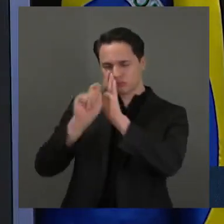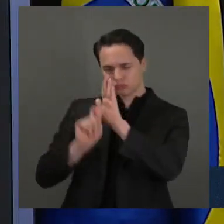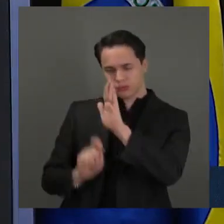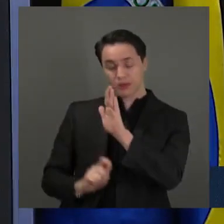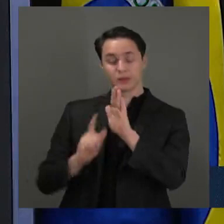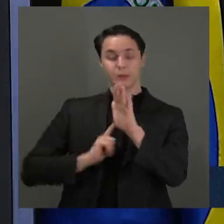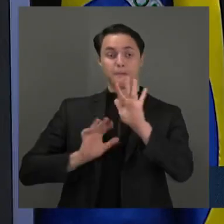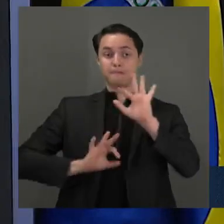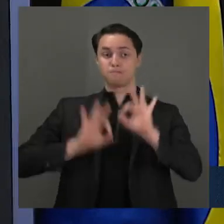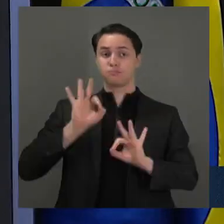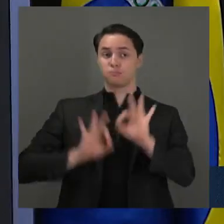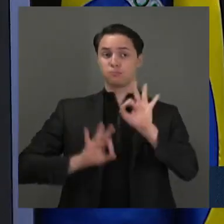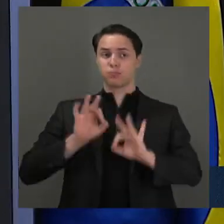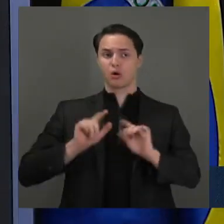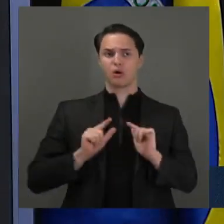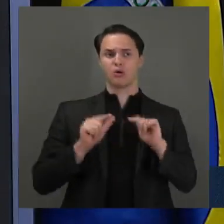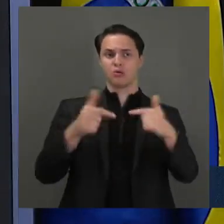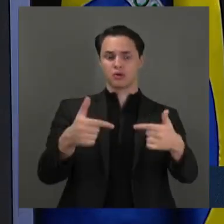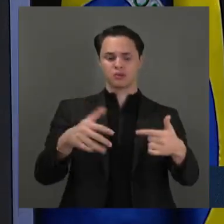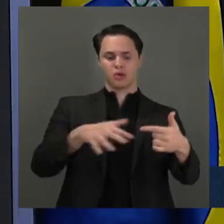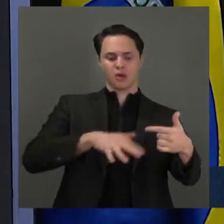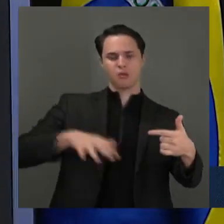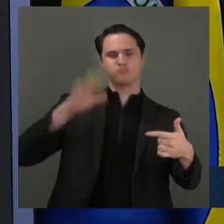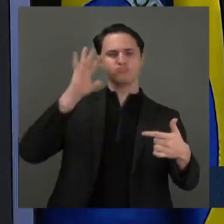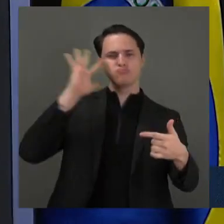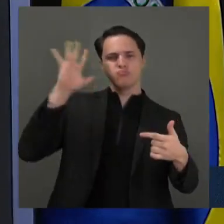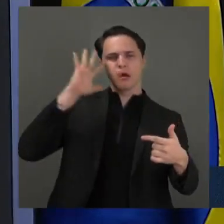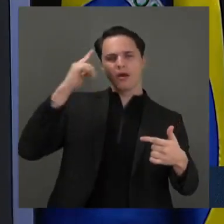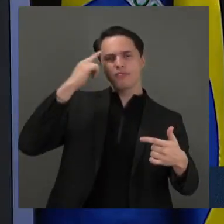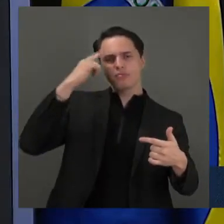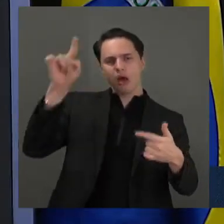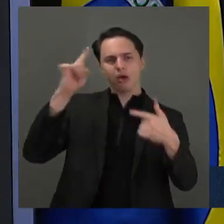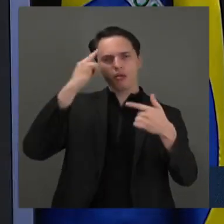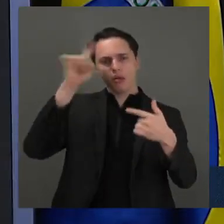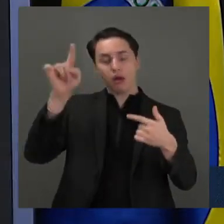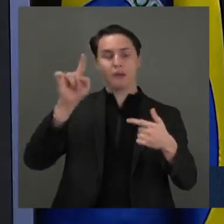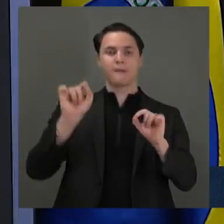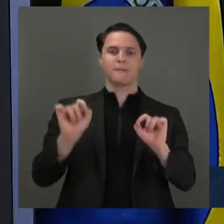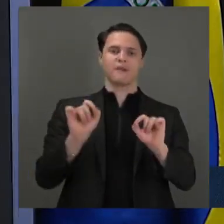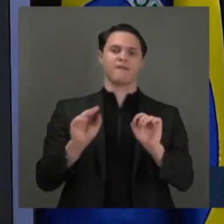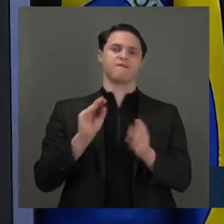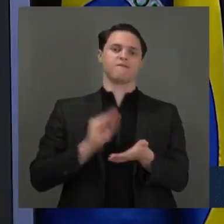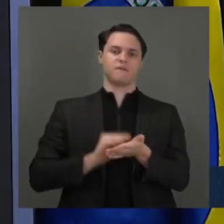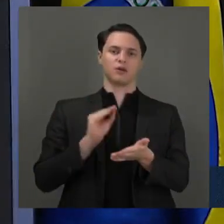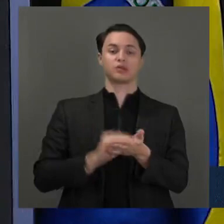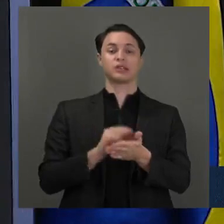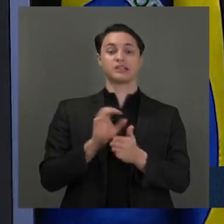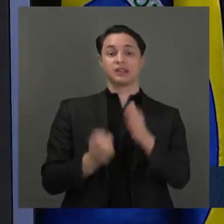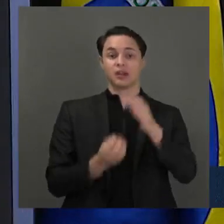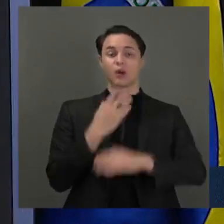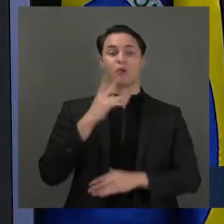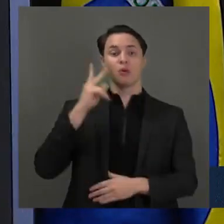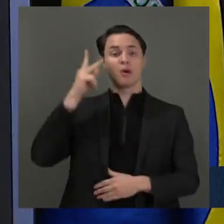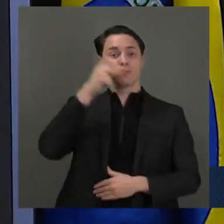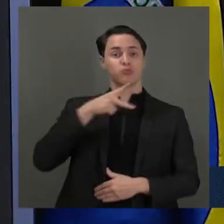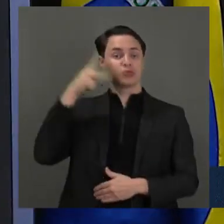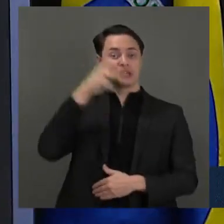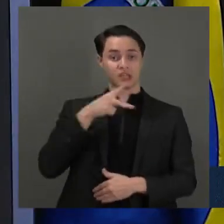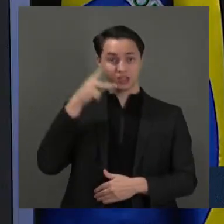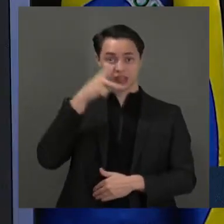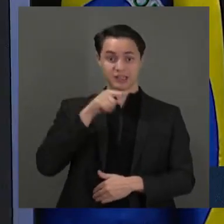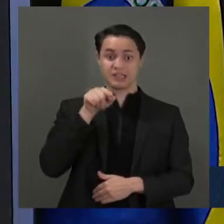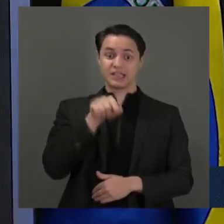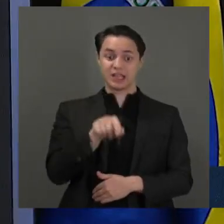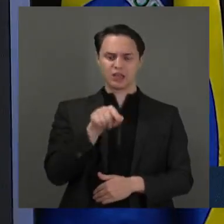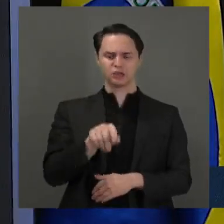de intenções no campo das ideias, faltando a definição de uma política que faça com que o plano